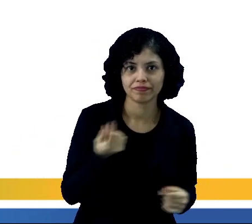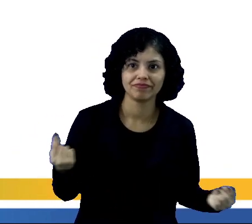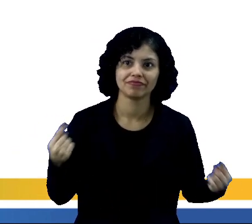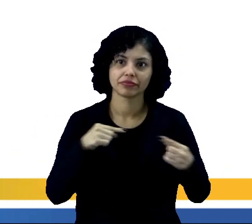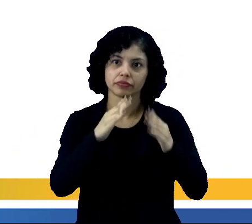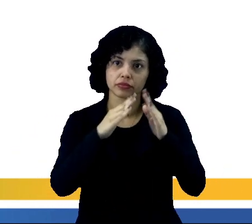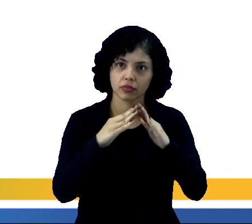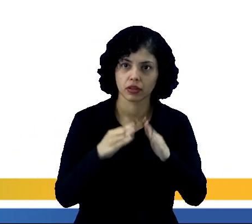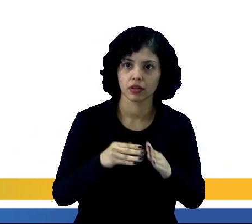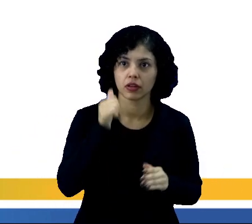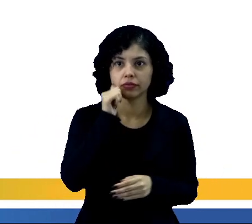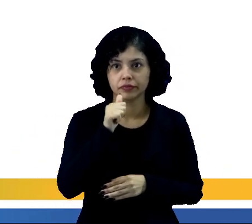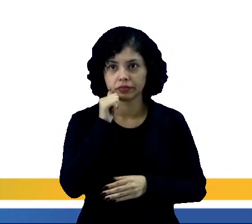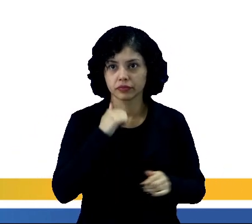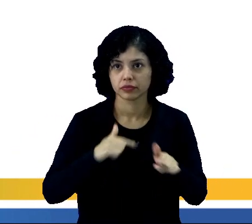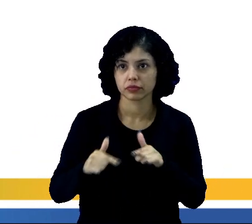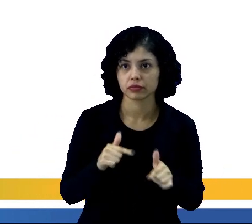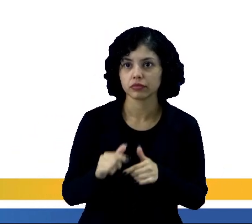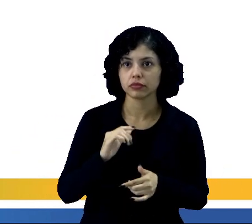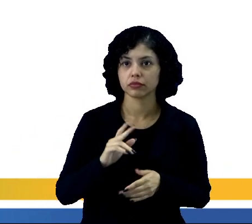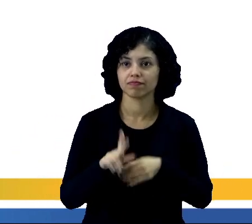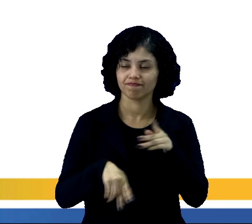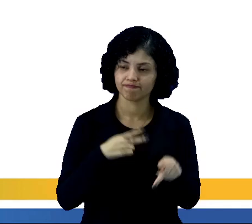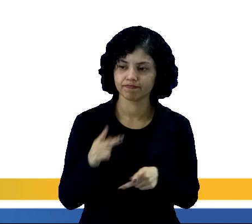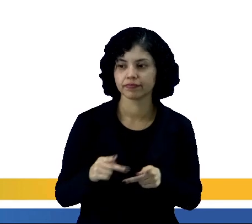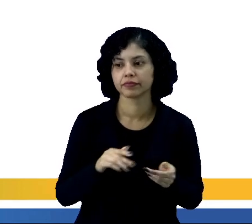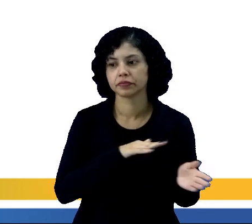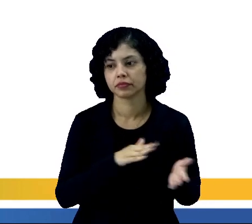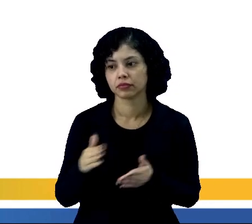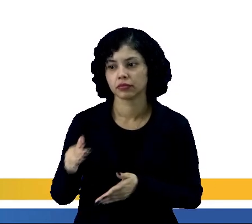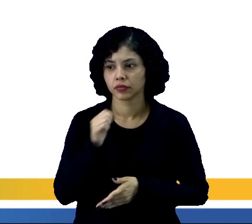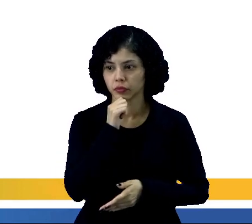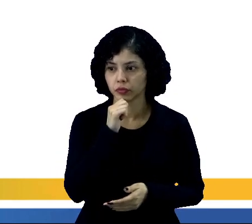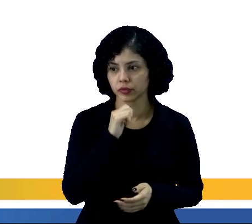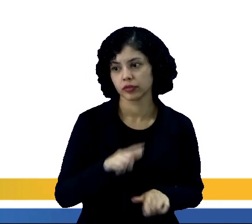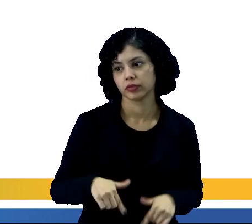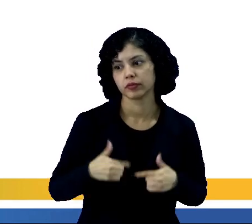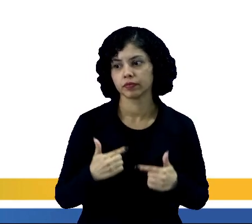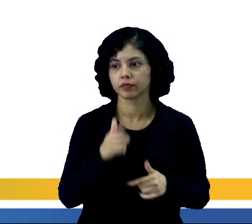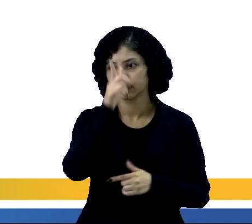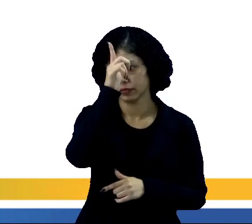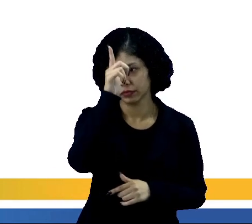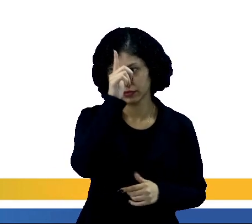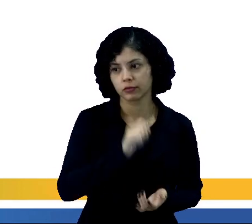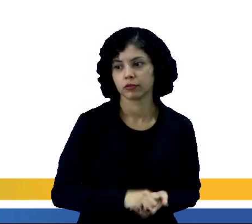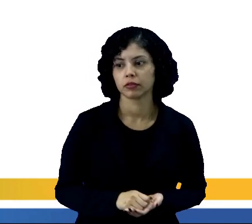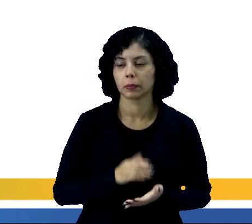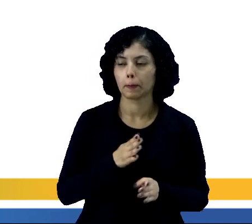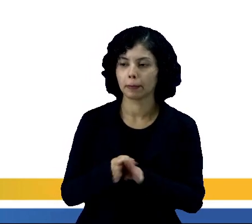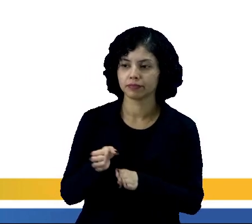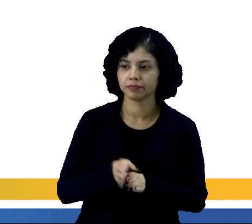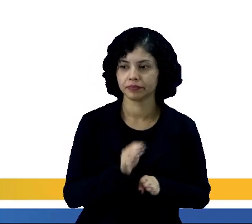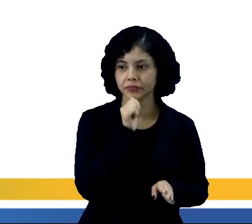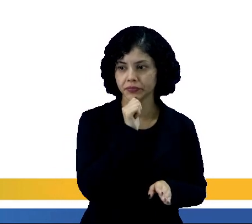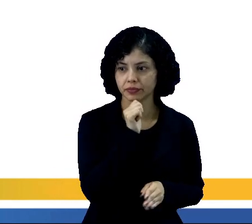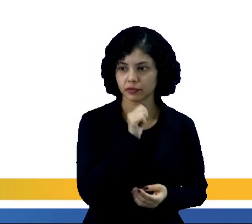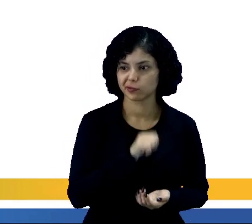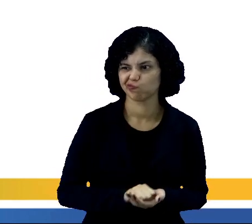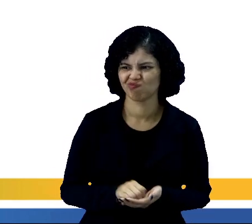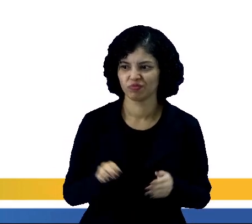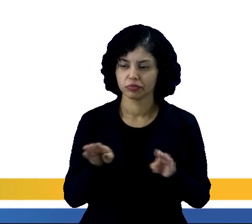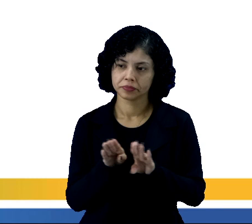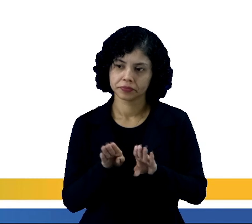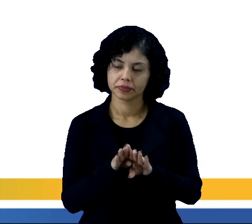dentro das casas, né? Mulheres, trabalhadores civis, né? Participaram dessa batalha contra os alemães aí, auxiliando o exército russo.